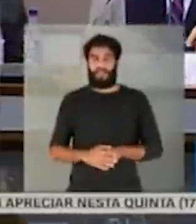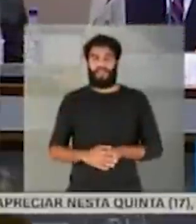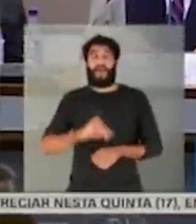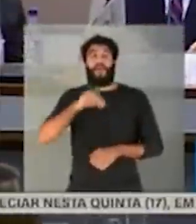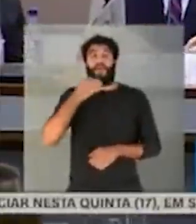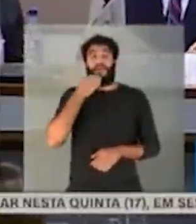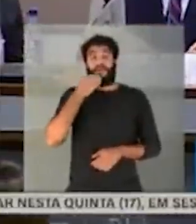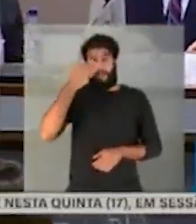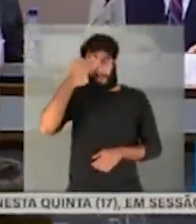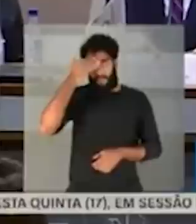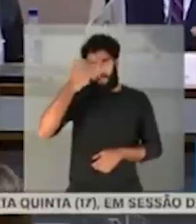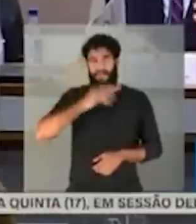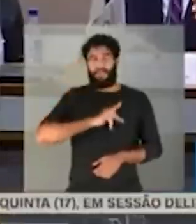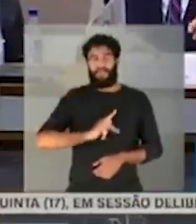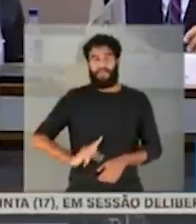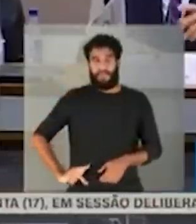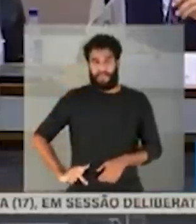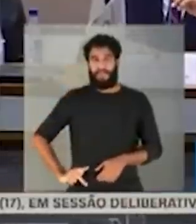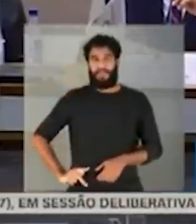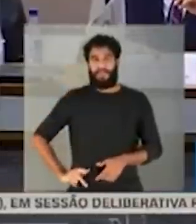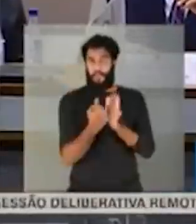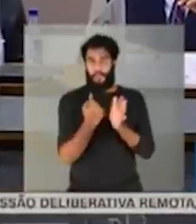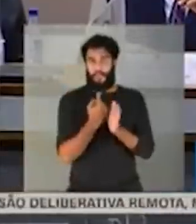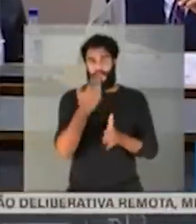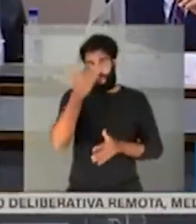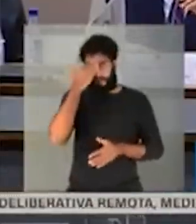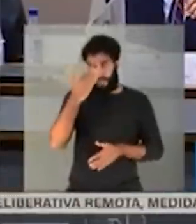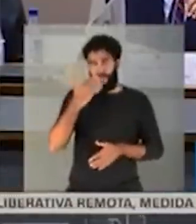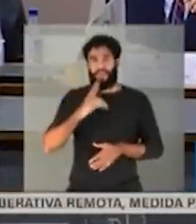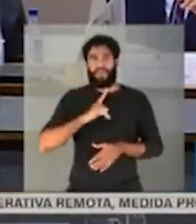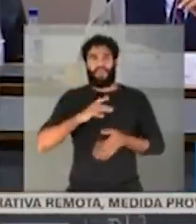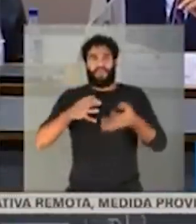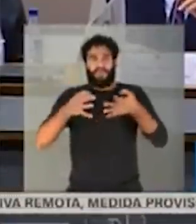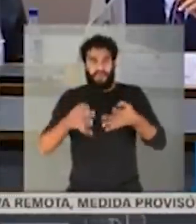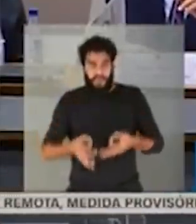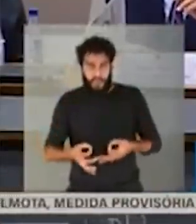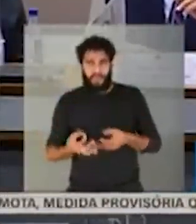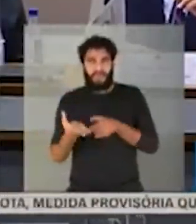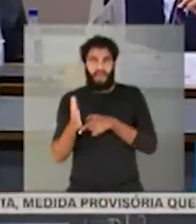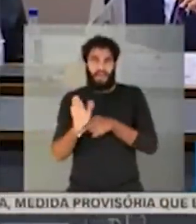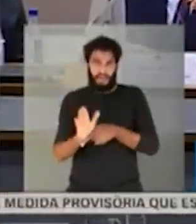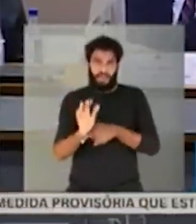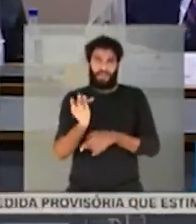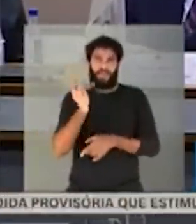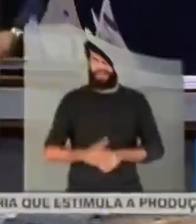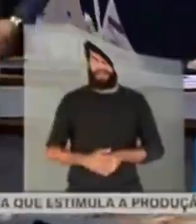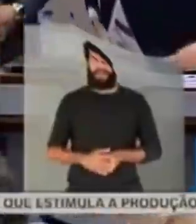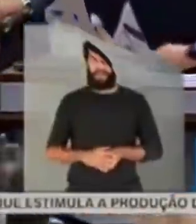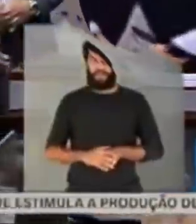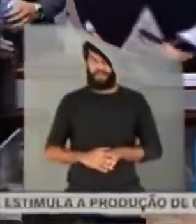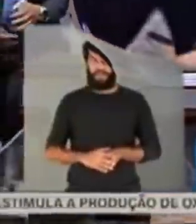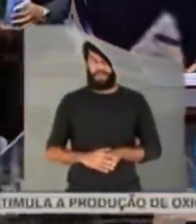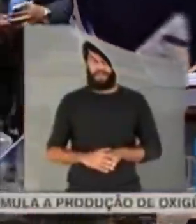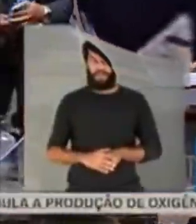a oportunidade, senhor presidente. Agradeço as suas perguntas. E tenho certeza que muito temos a contribuir futuramente. Muito obrigado.